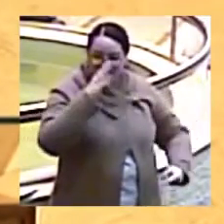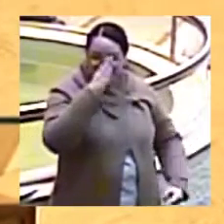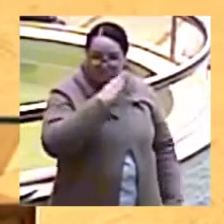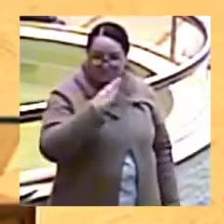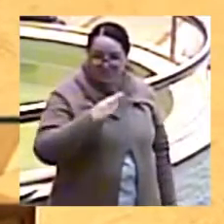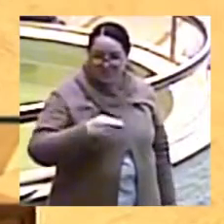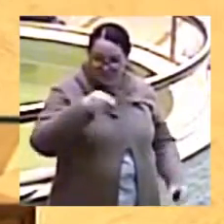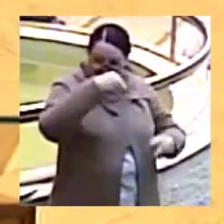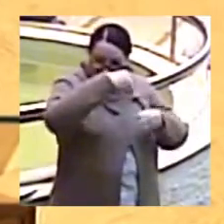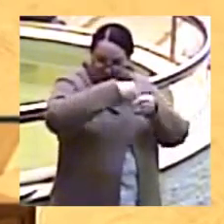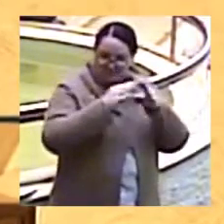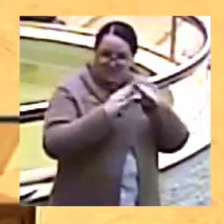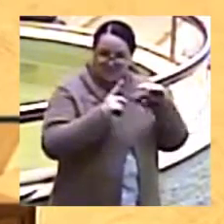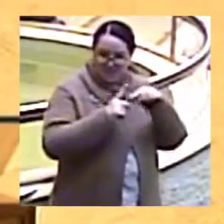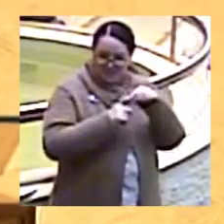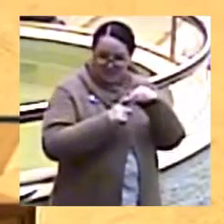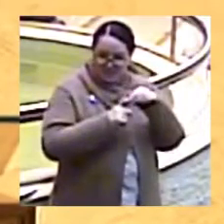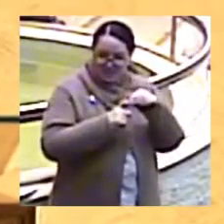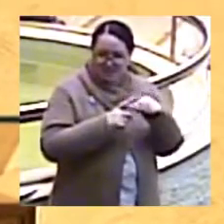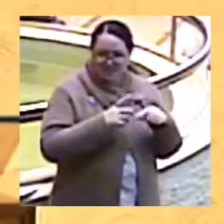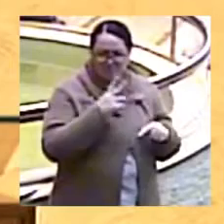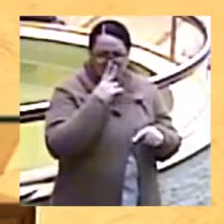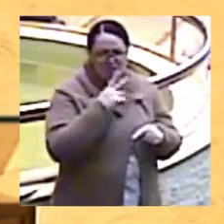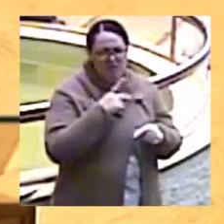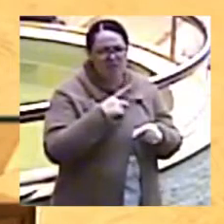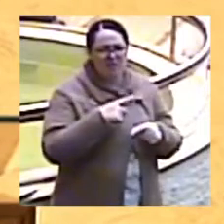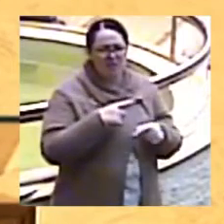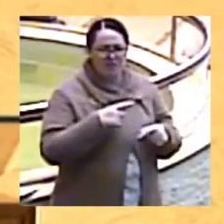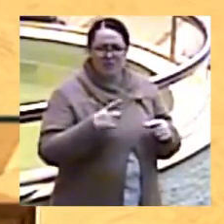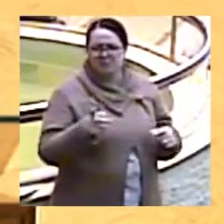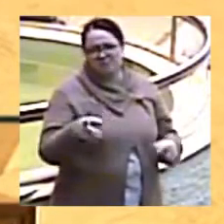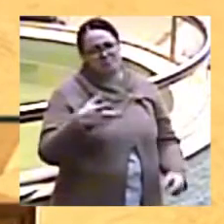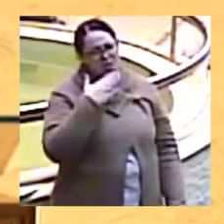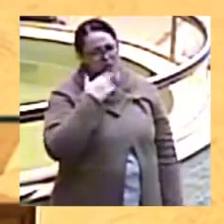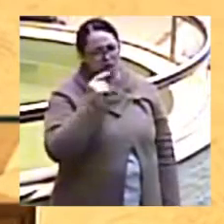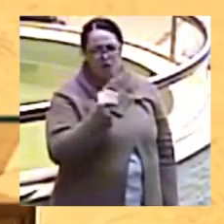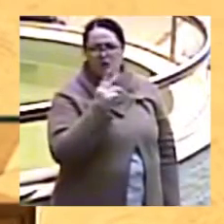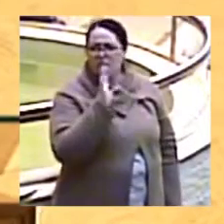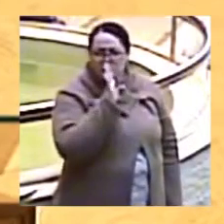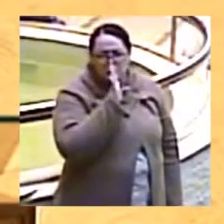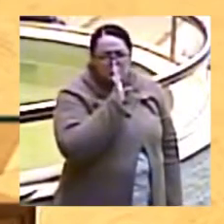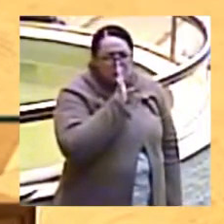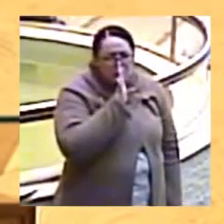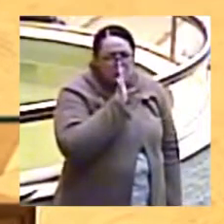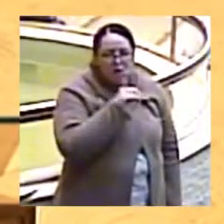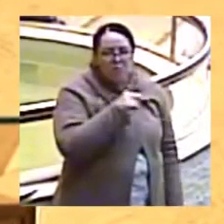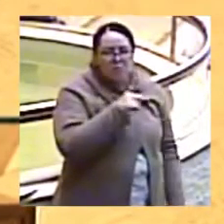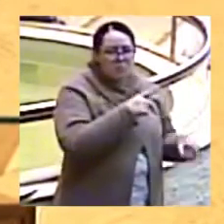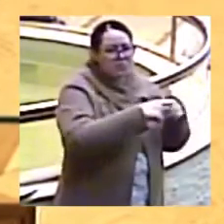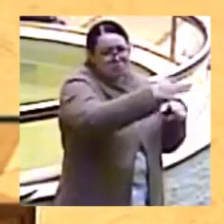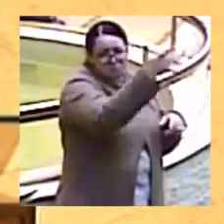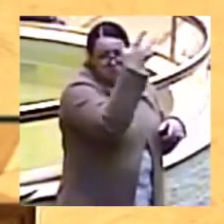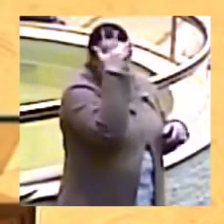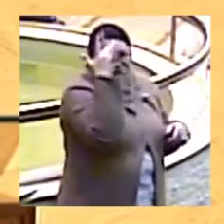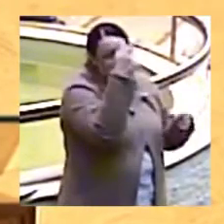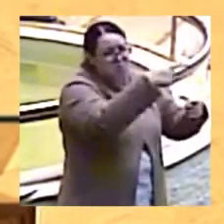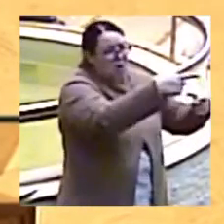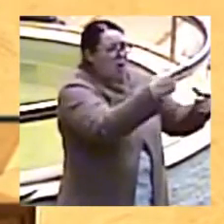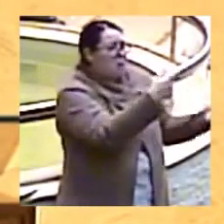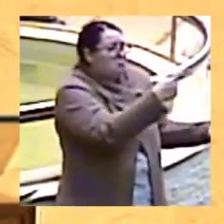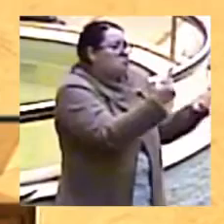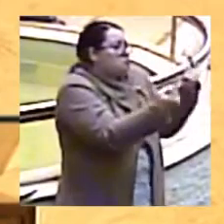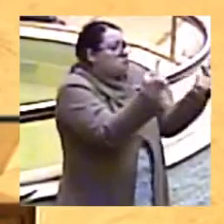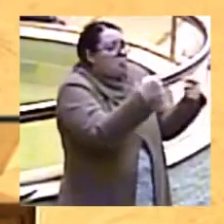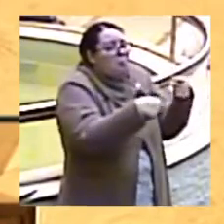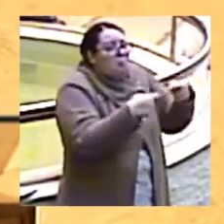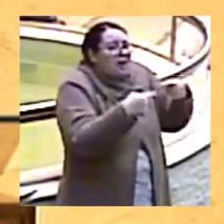igreja, em um púlpito, diz o seguinte, não fale, porque isso pode causar algum mal, algum problema para a igreja.